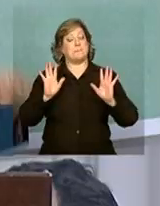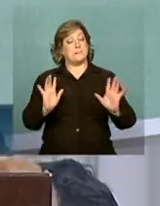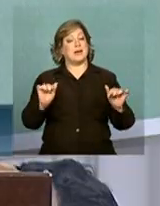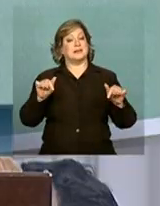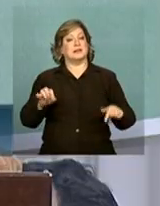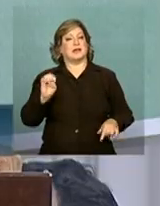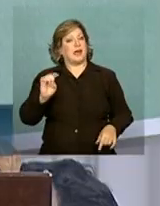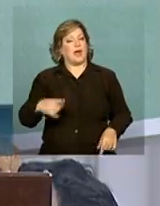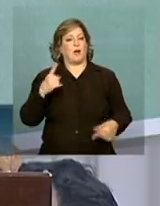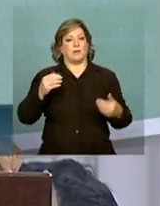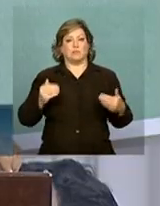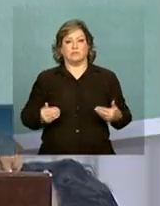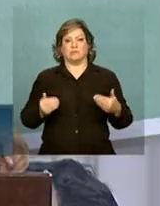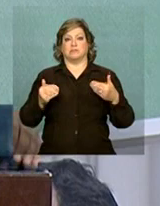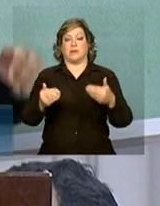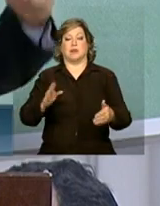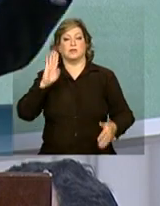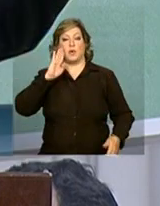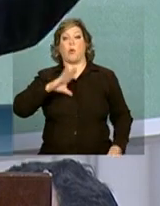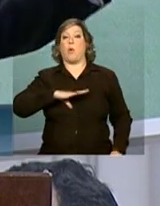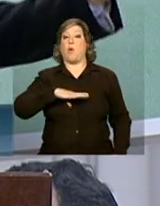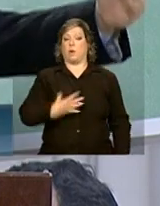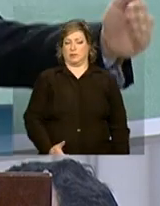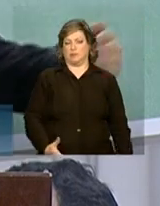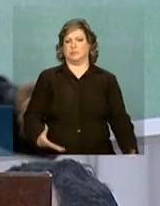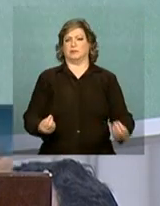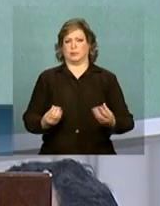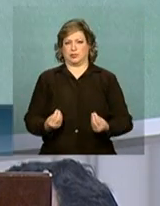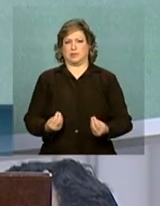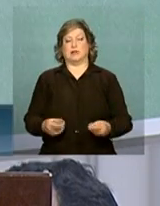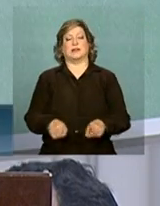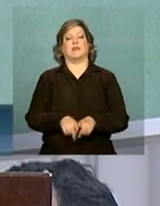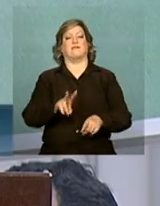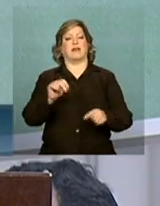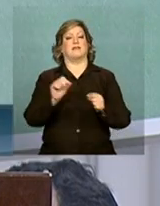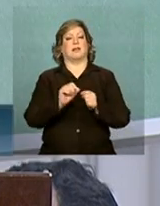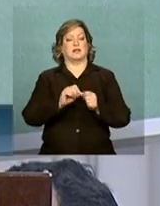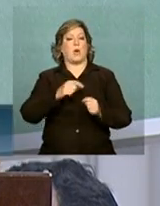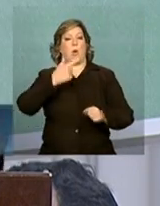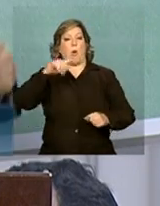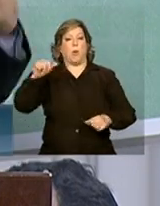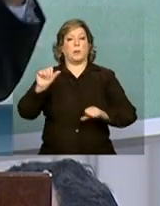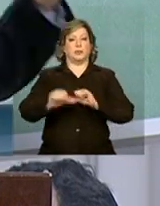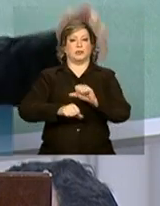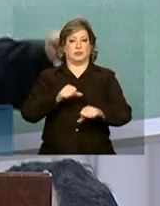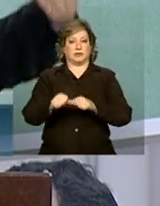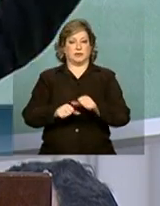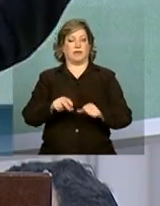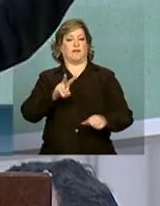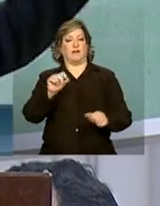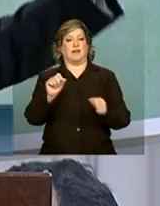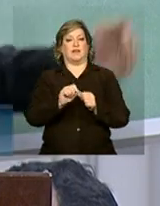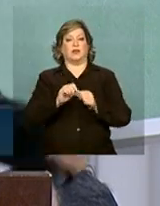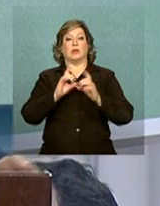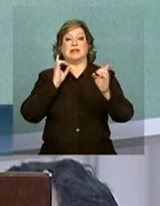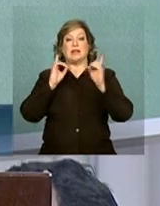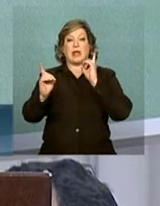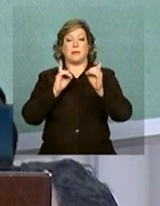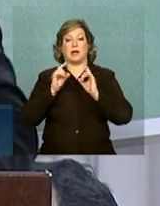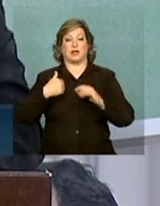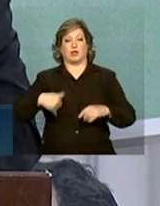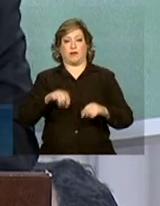passo extremamente corajoso e vai provocar outras mudanças. Vai provocar o debate que nós já